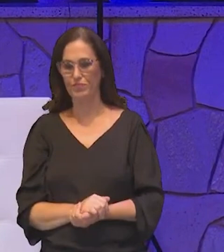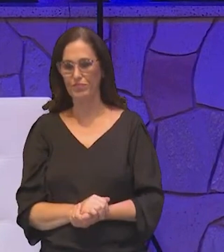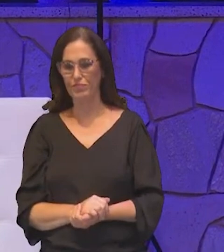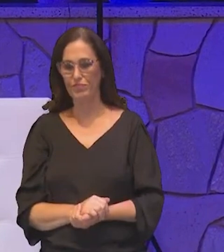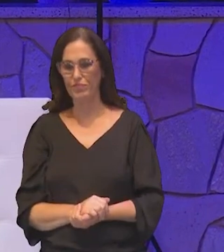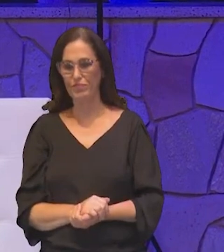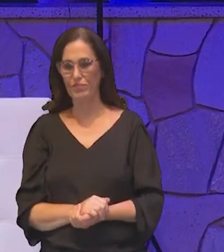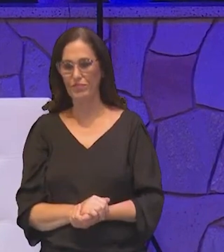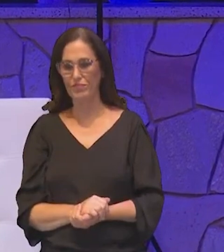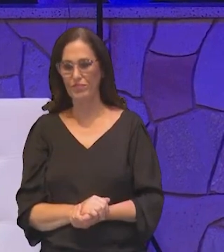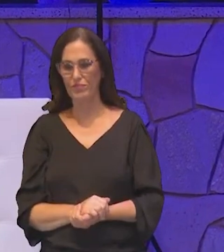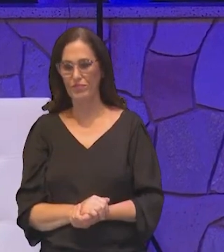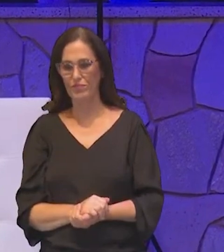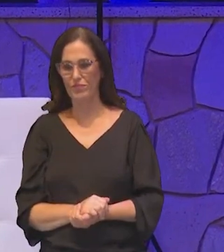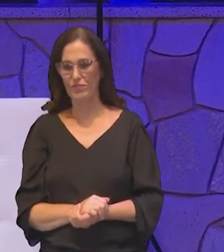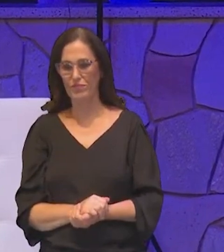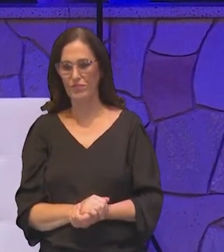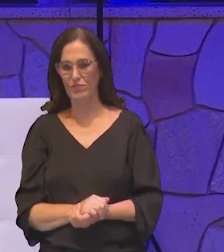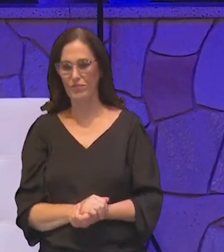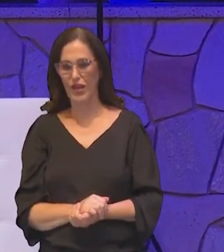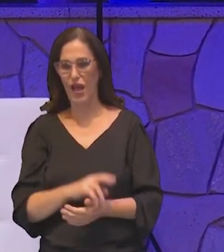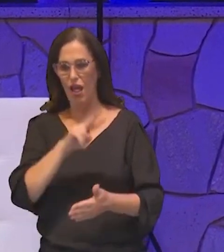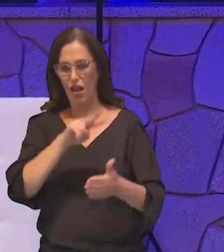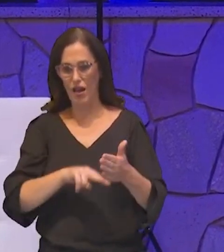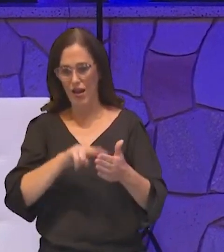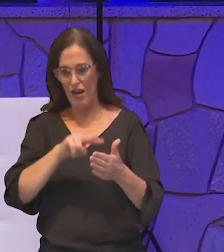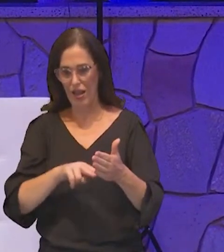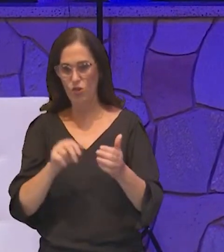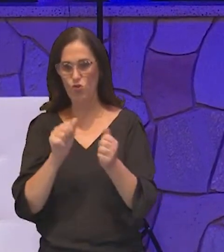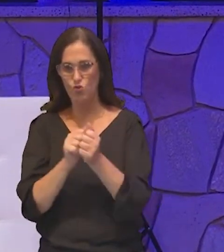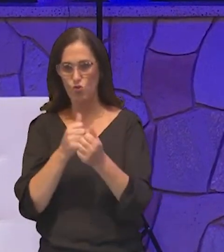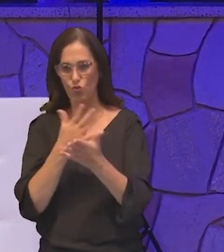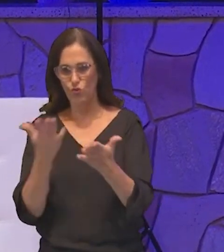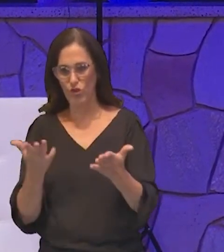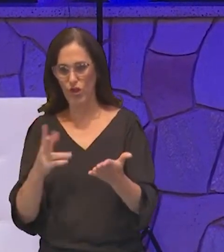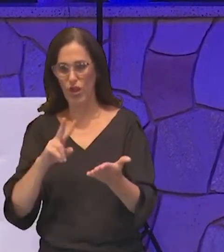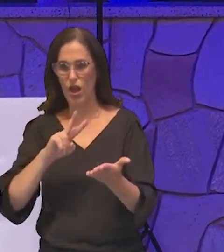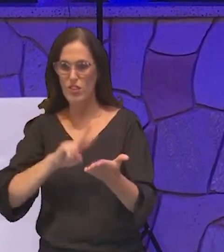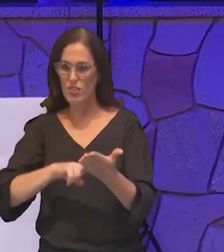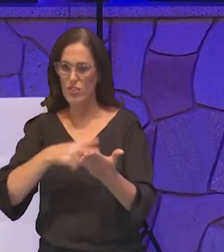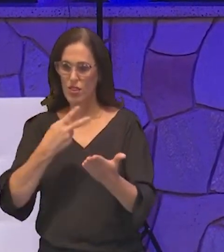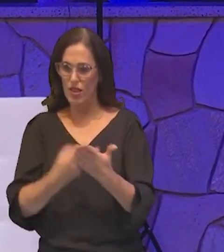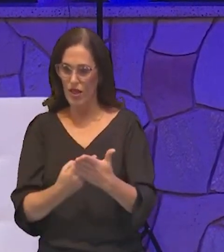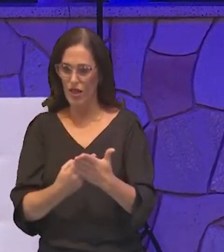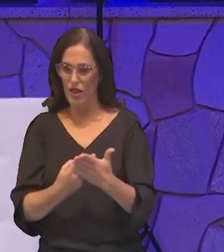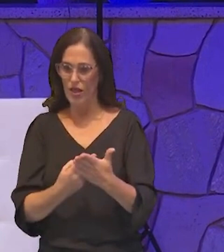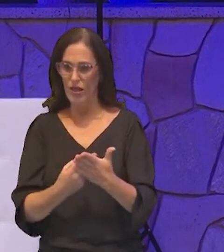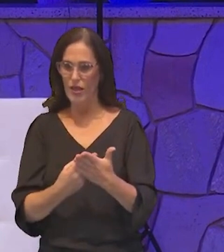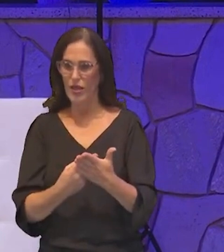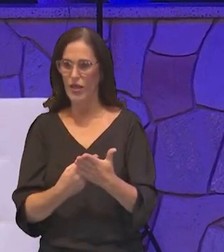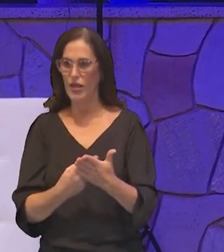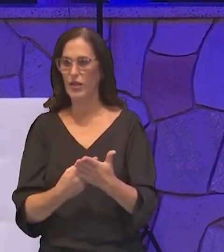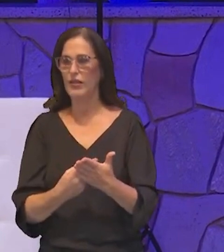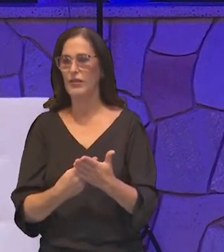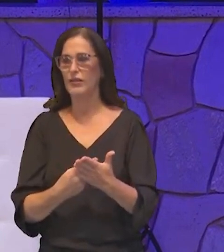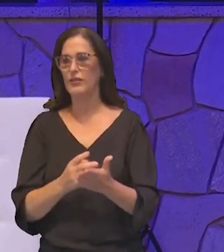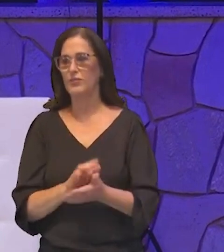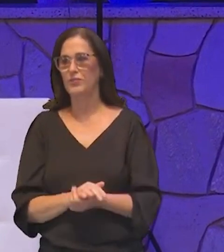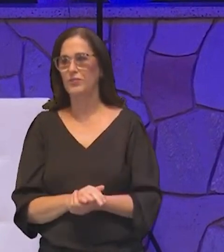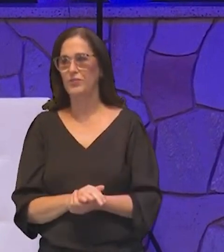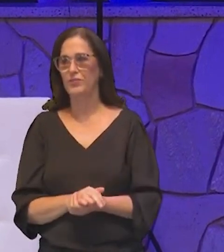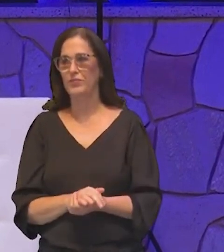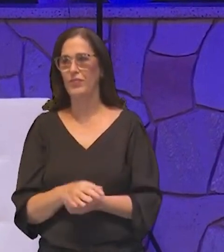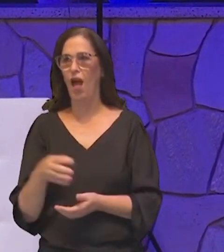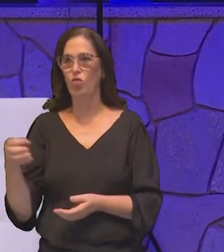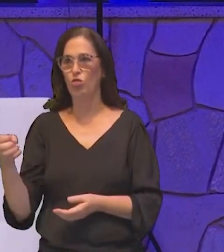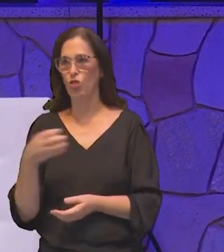Essa noite eu vou estar lendo com vocês na versão NAA, Nova Almeida Atualizada, para facilitar o